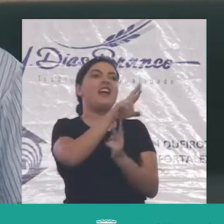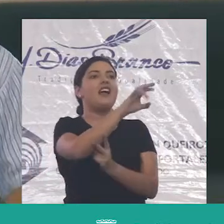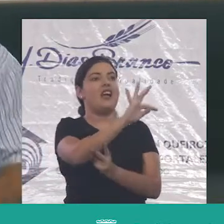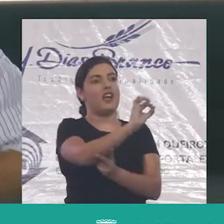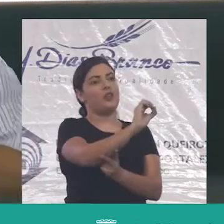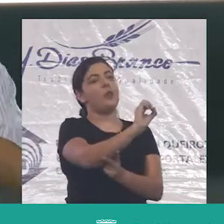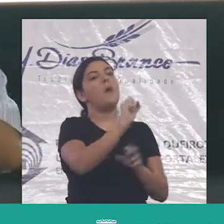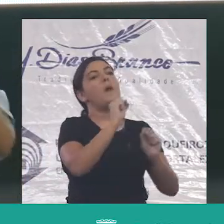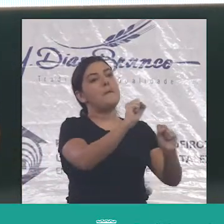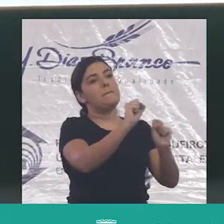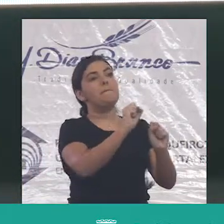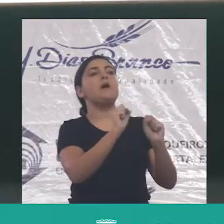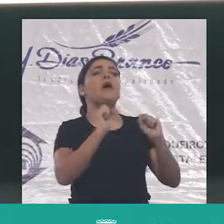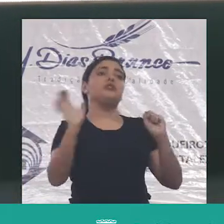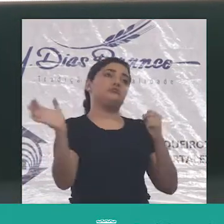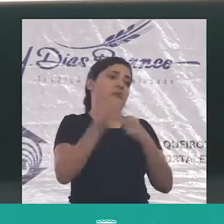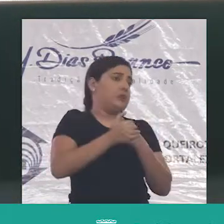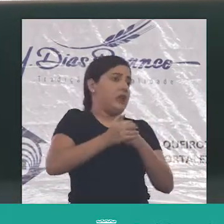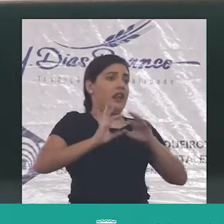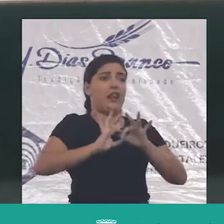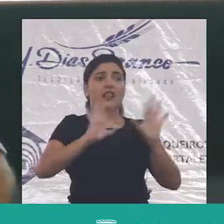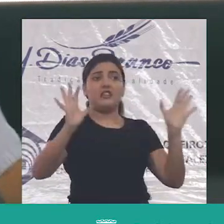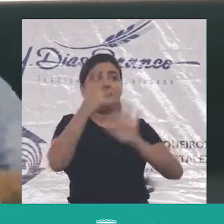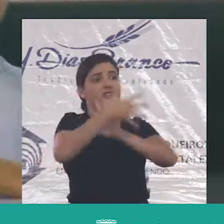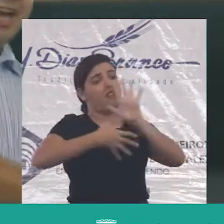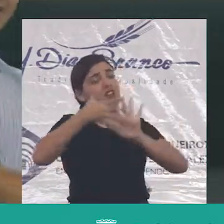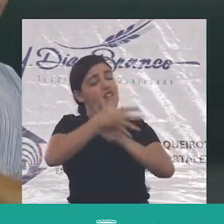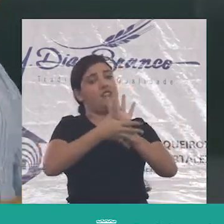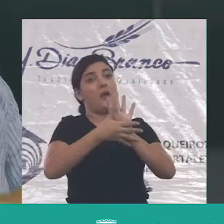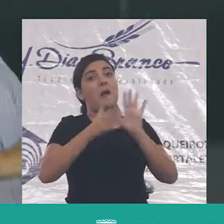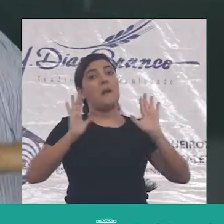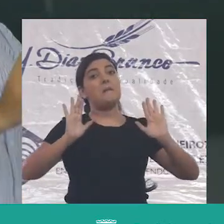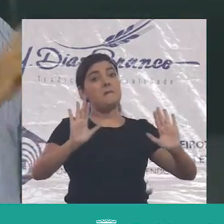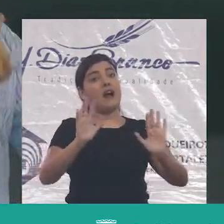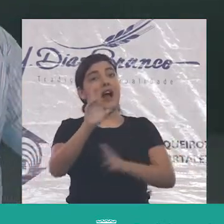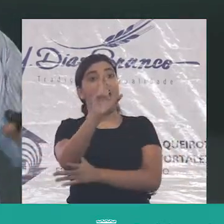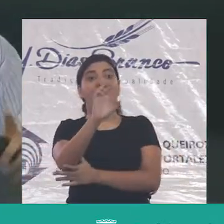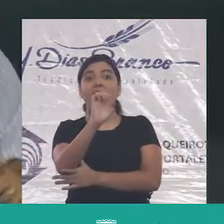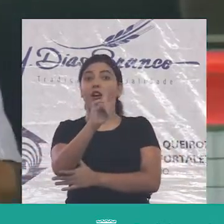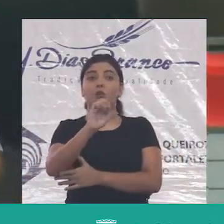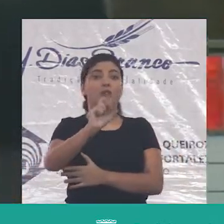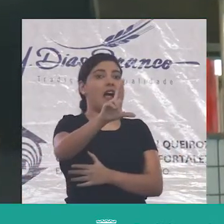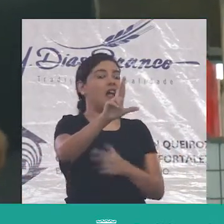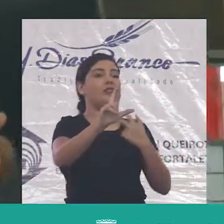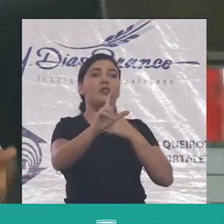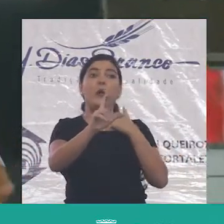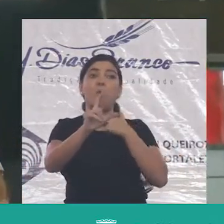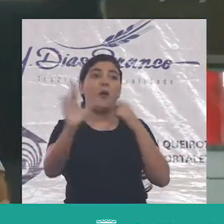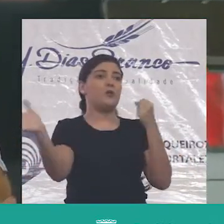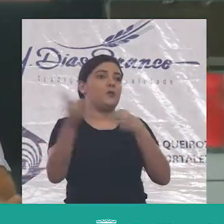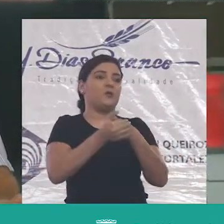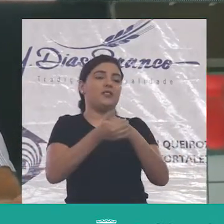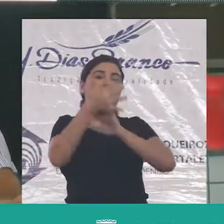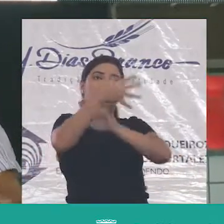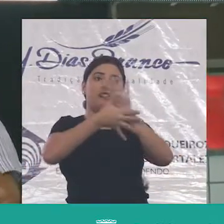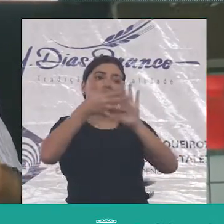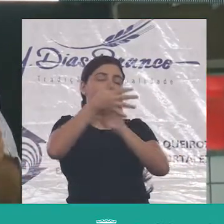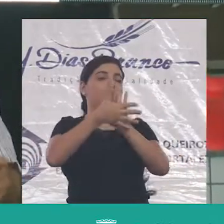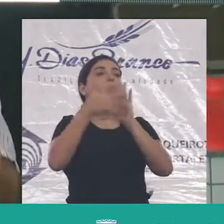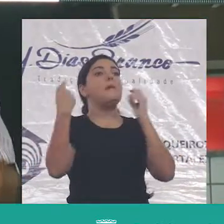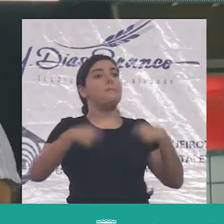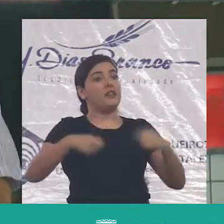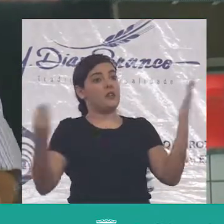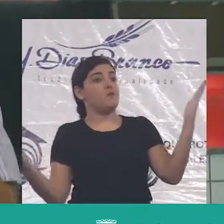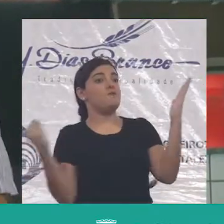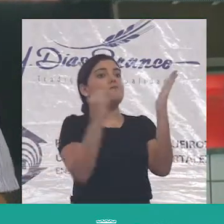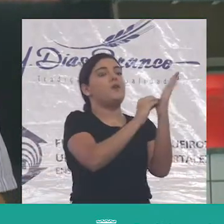palavra que pode ser implícita no texto, mas a palavra regular não pode ser implícita no texto. A